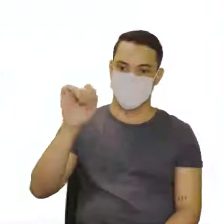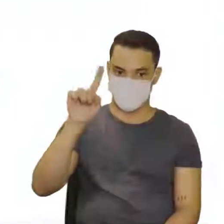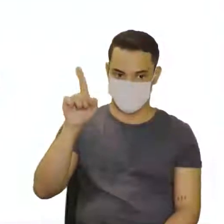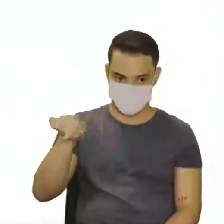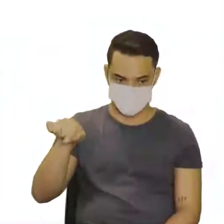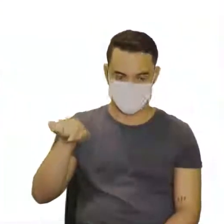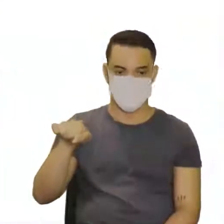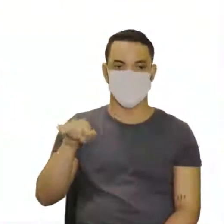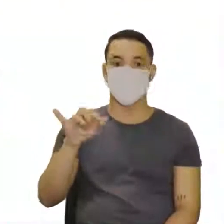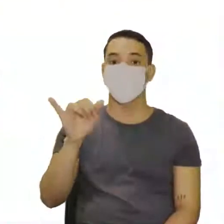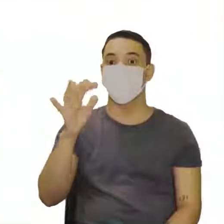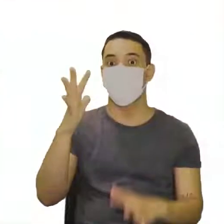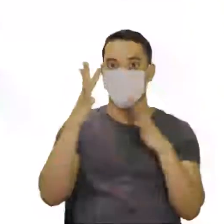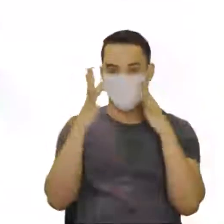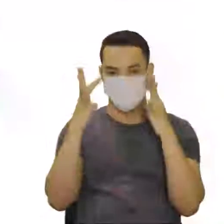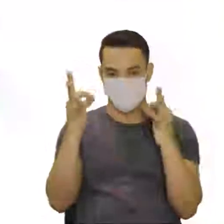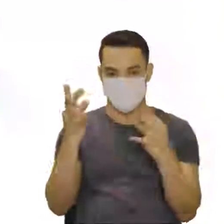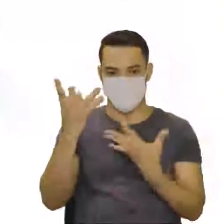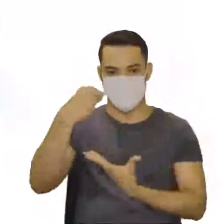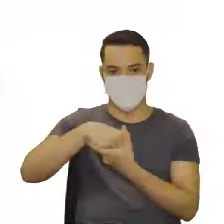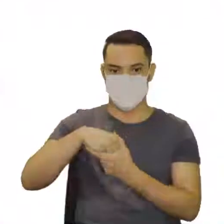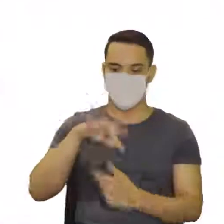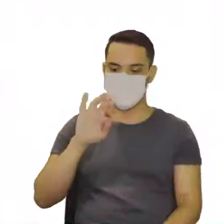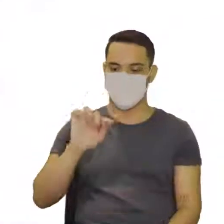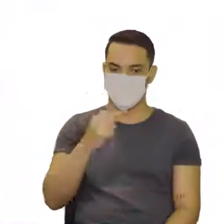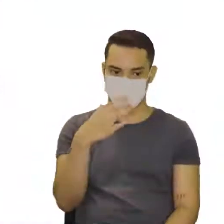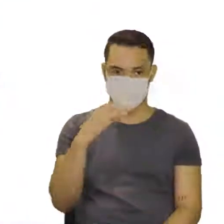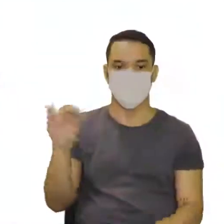tensão das placas do gerador. Então, aqui eu falei do